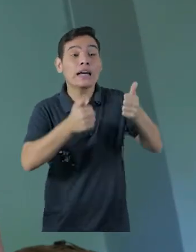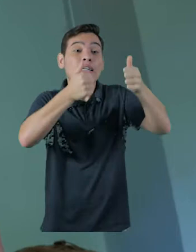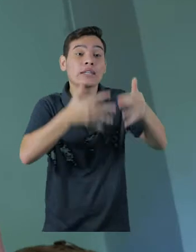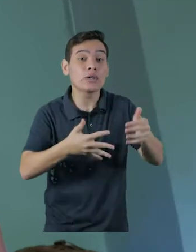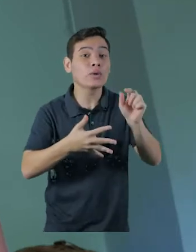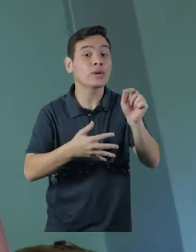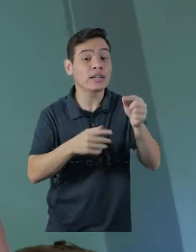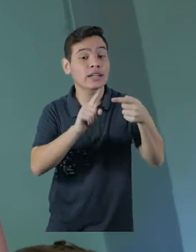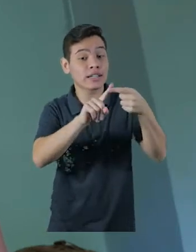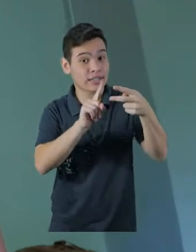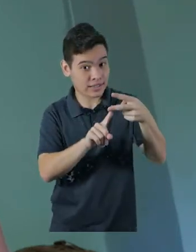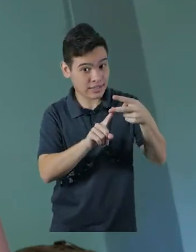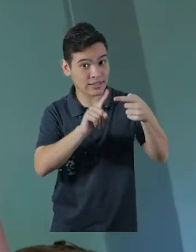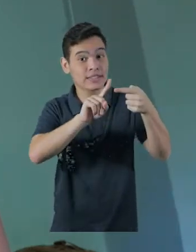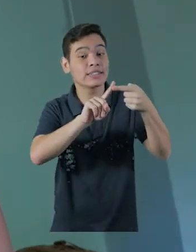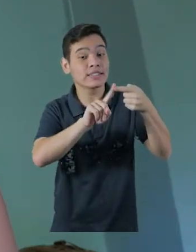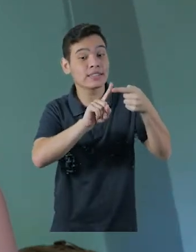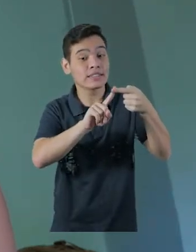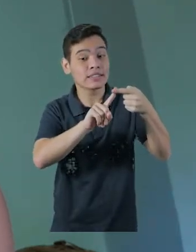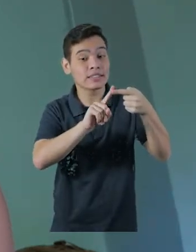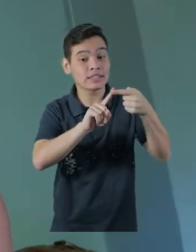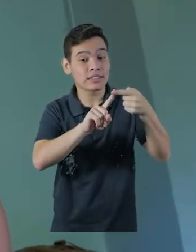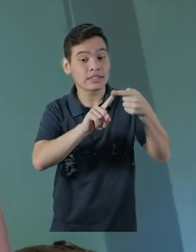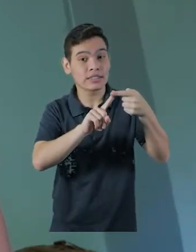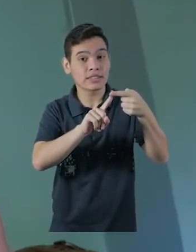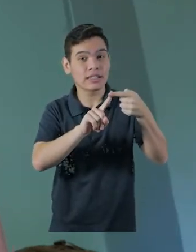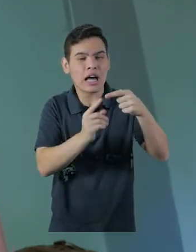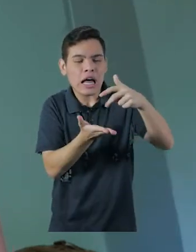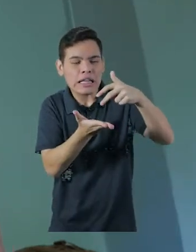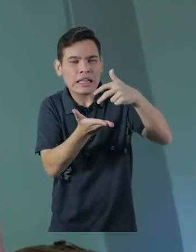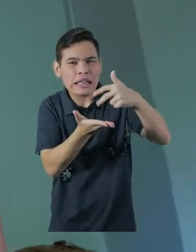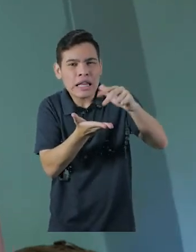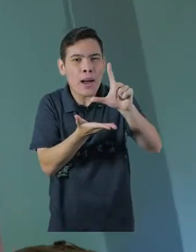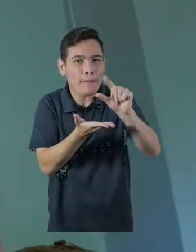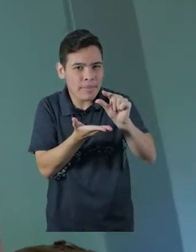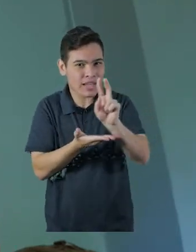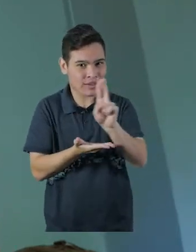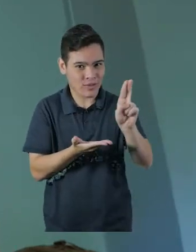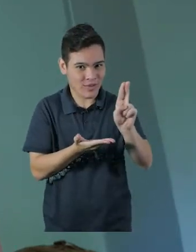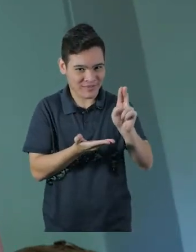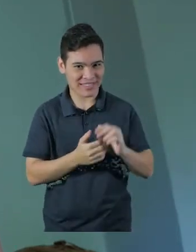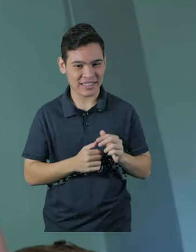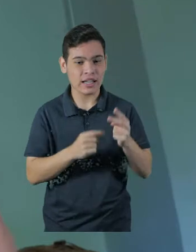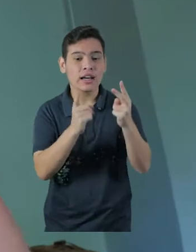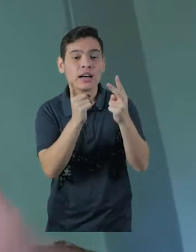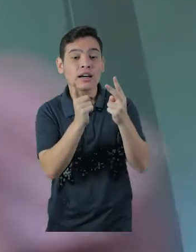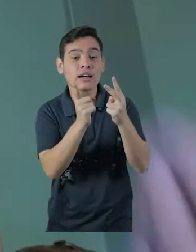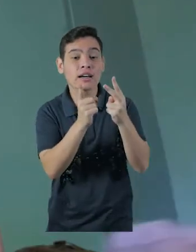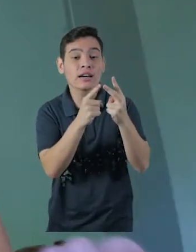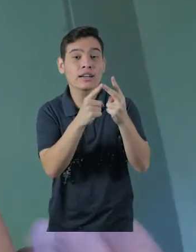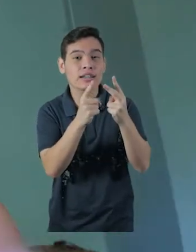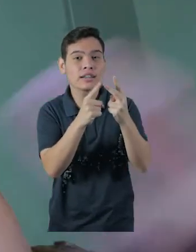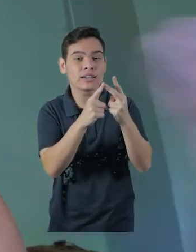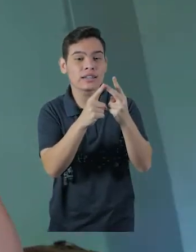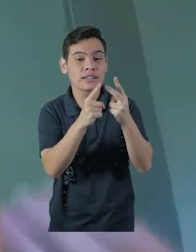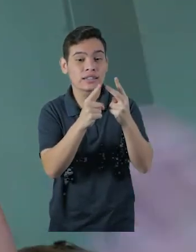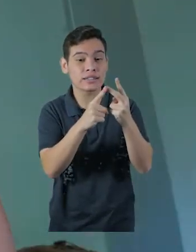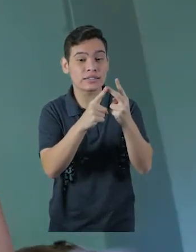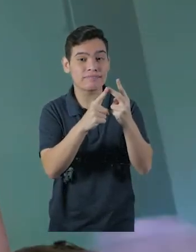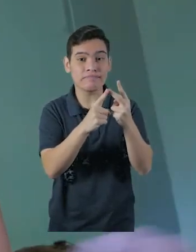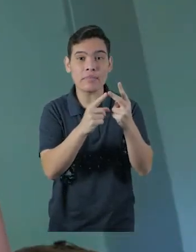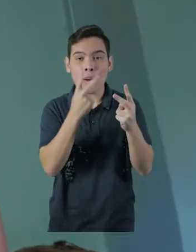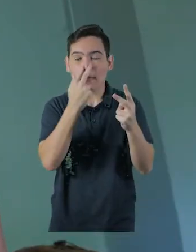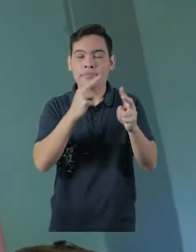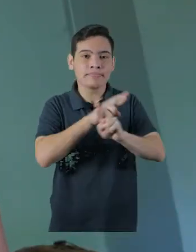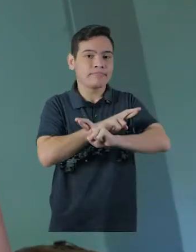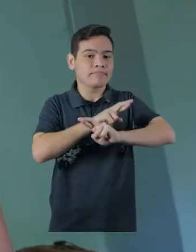propostas principais. Uma é essa que a gente vai fazer, que se chama Pequena Dança, e uma outra de uma